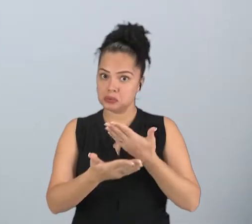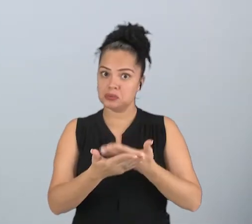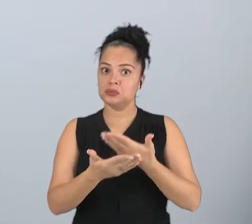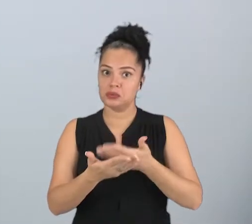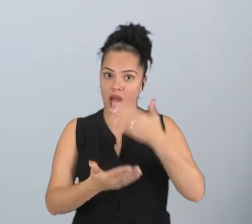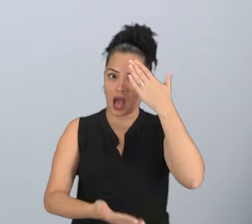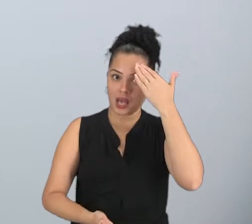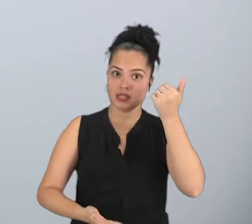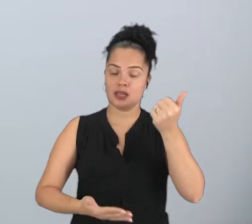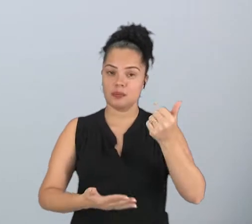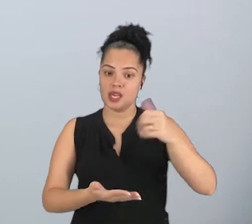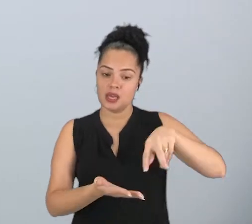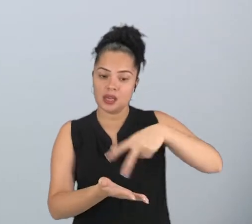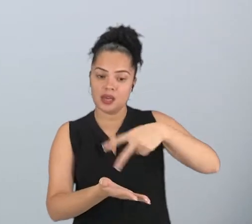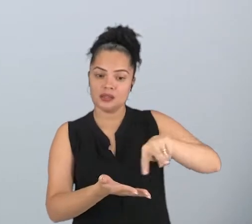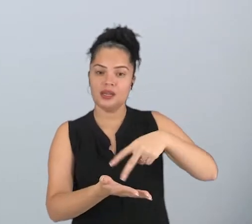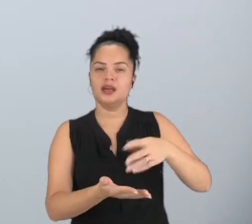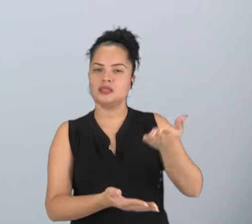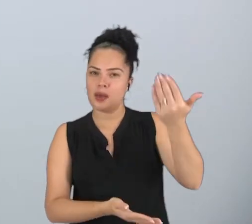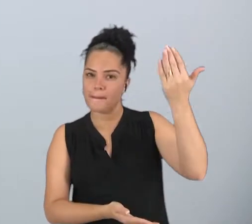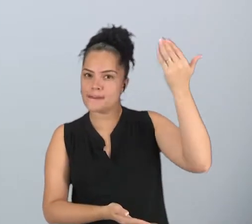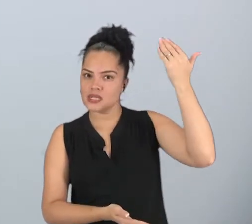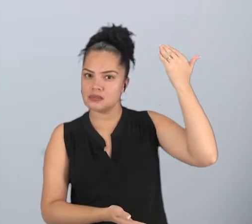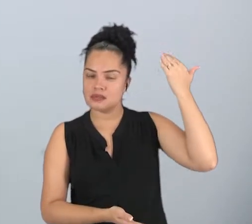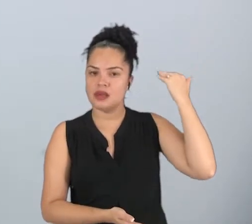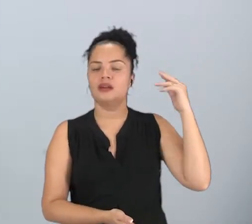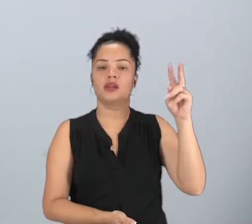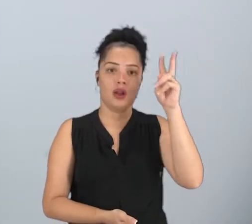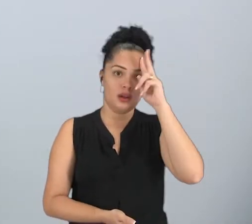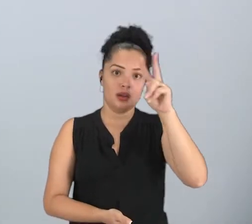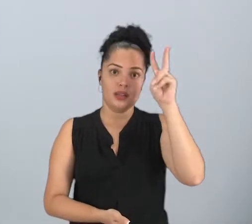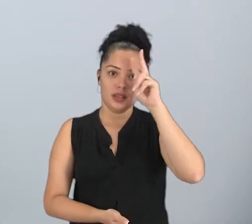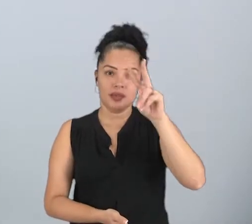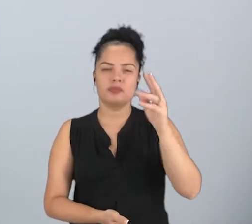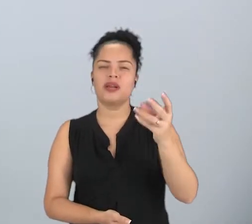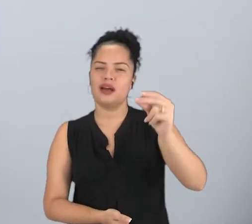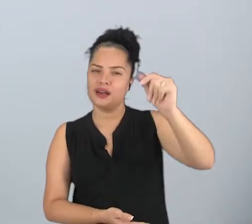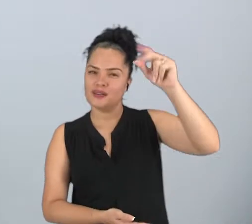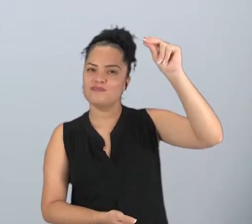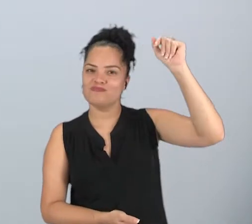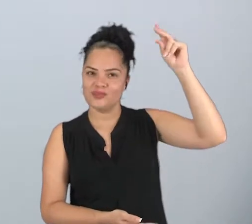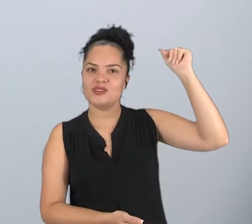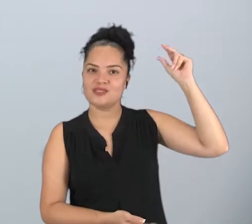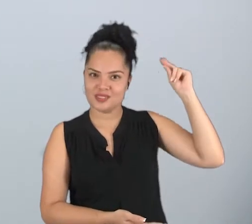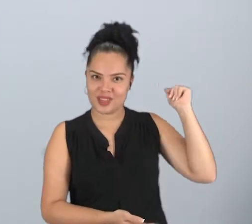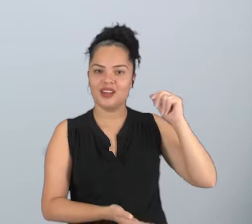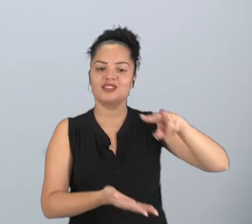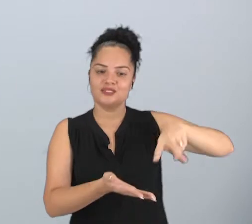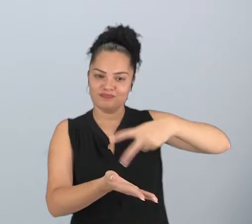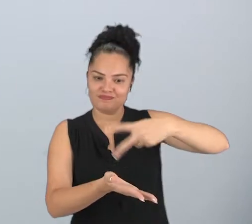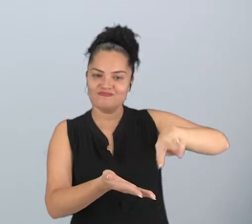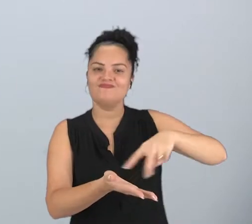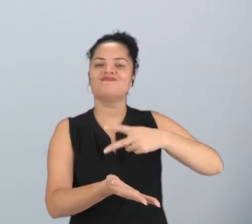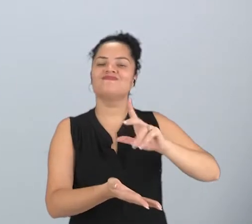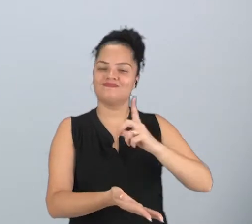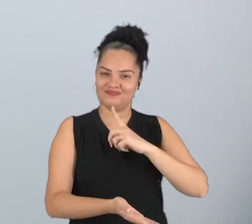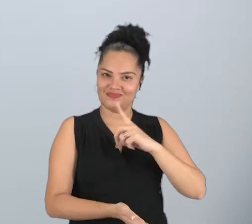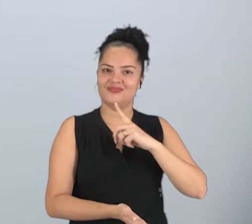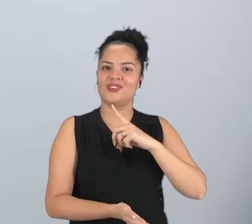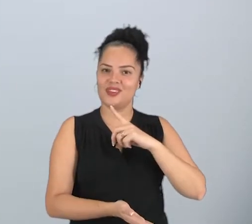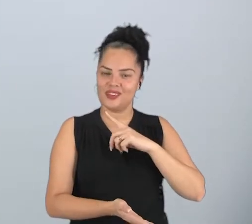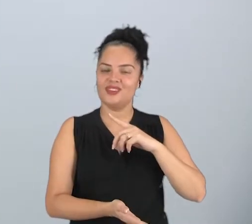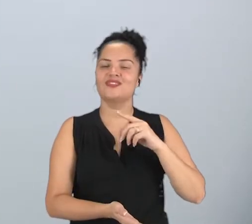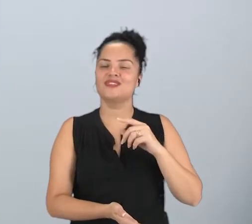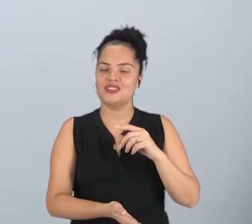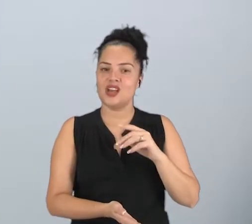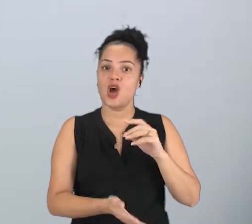danças, né, no decorrer da história. E vamos lembrar, gente, que desde a pré-história a dança está no nosso